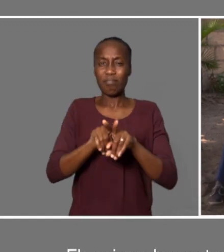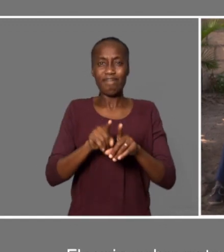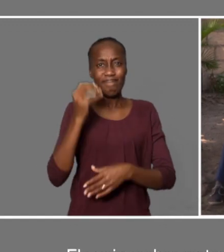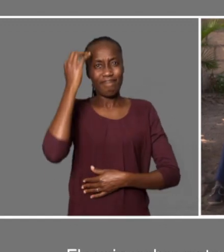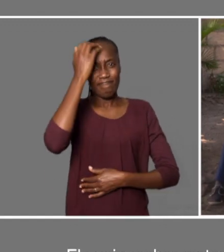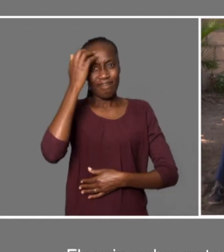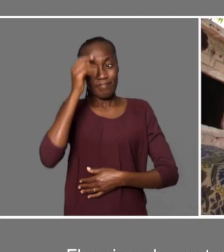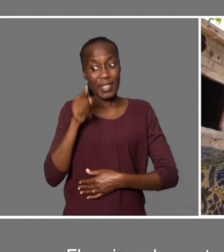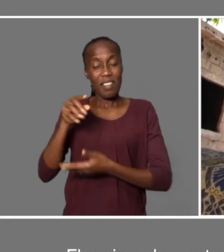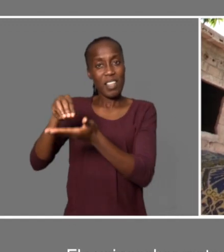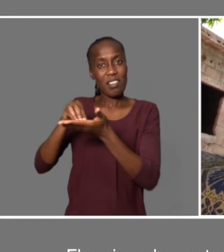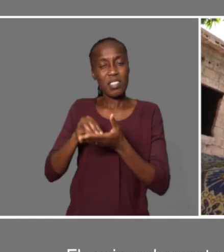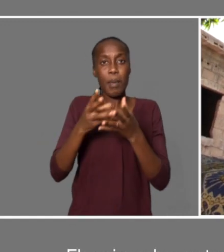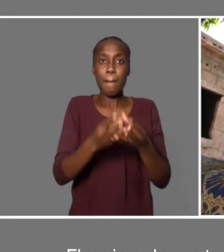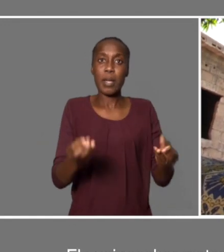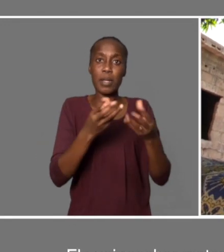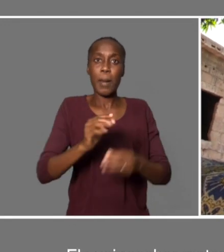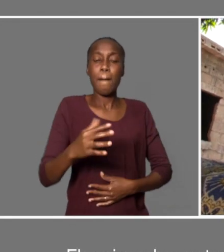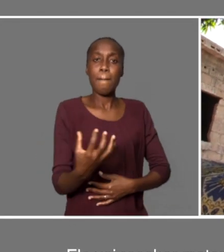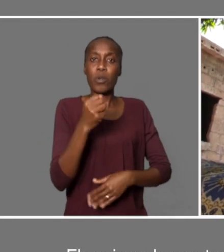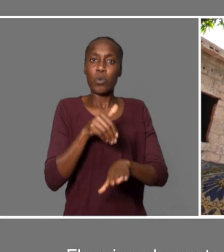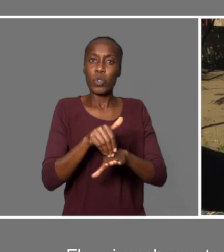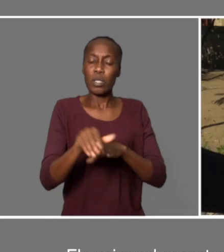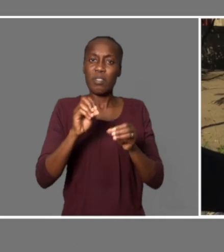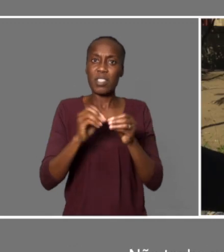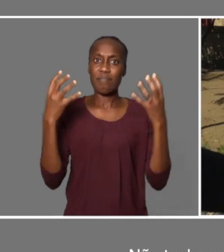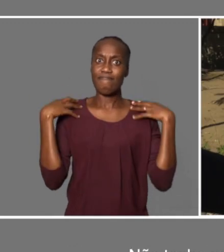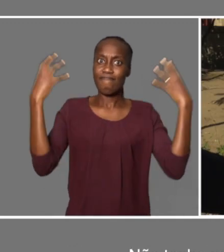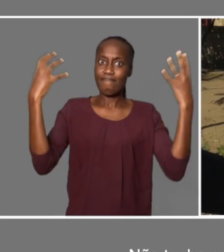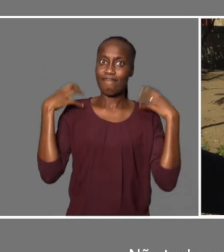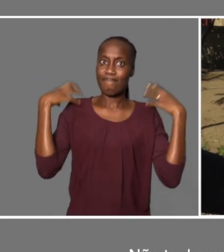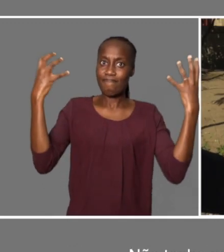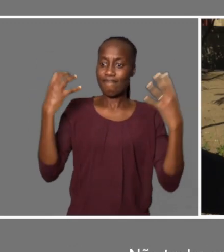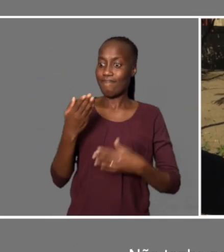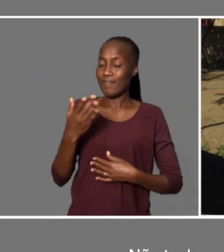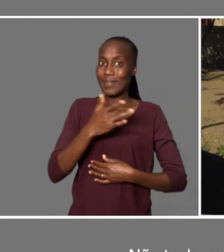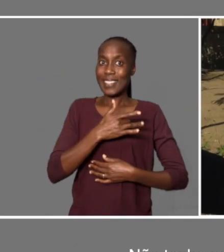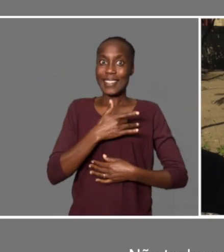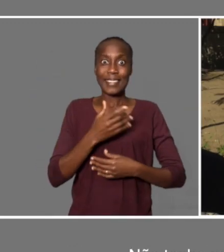receber material para continuar a fazer fisioterapia. Sempre não tenho palavras.